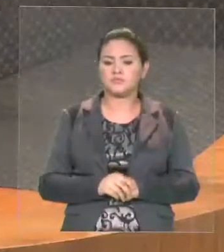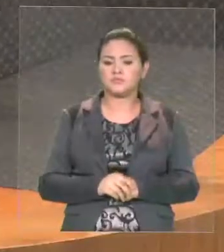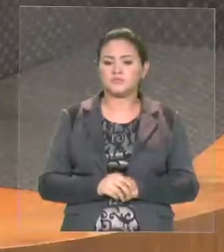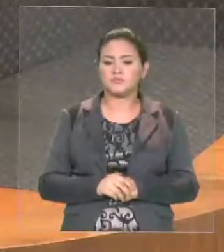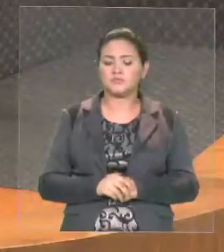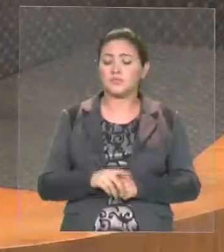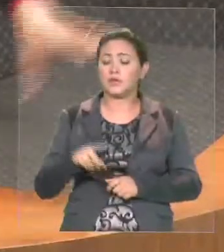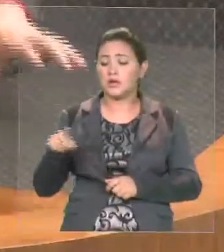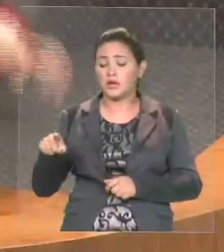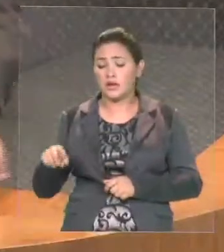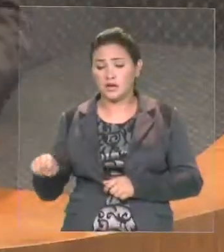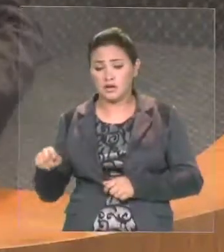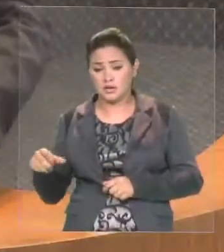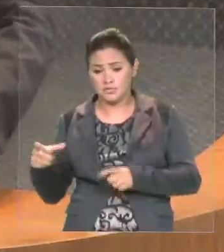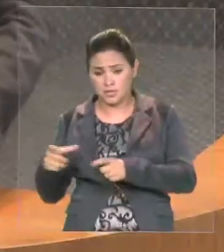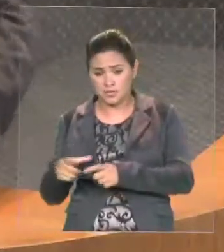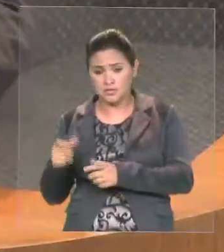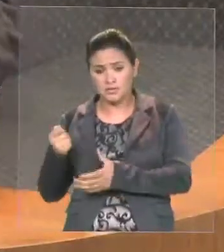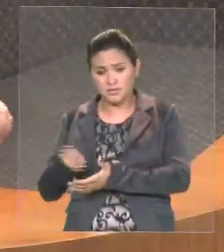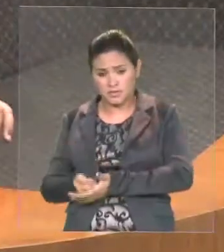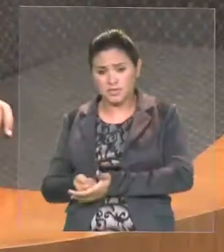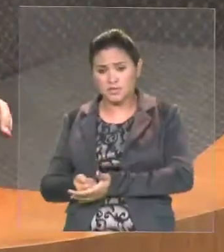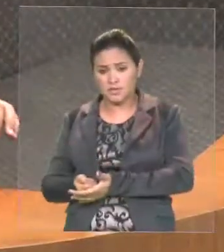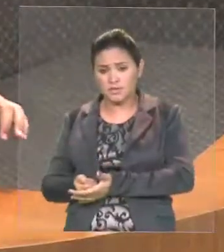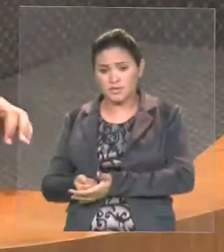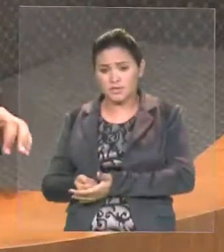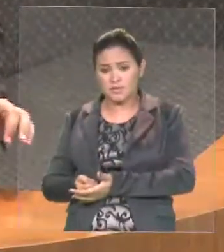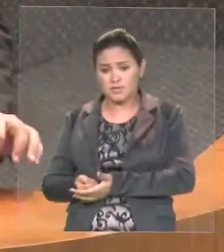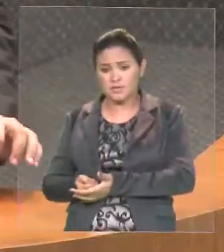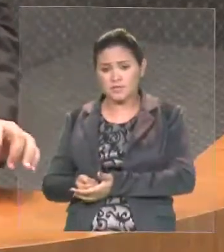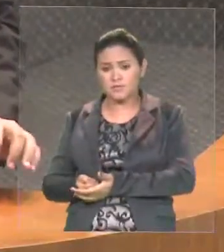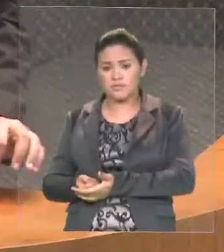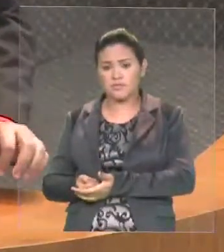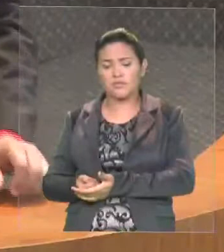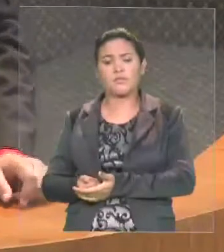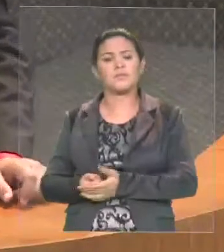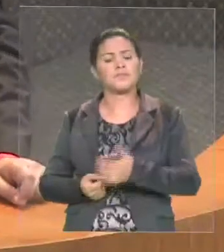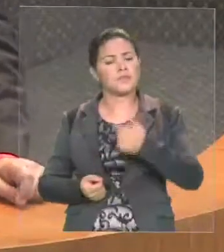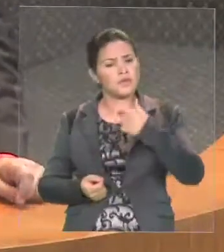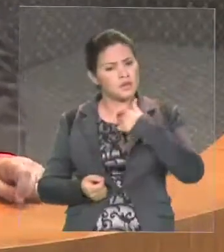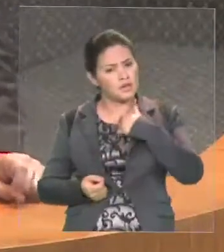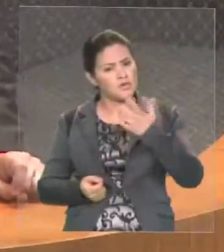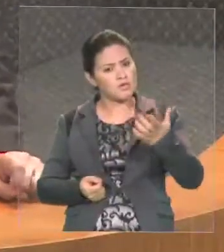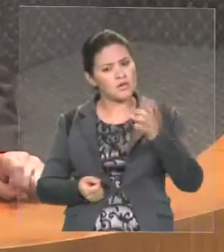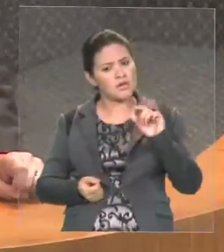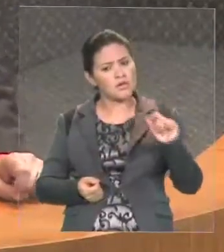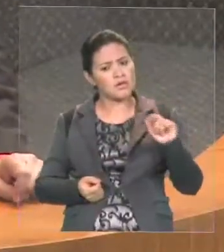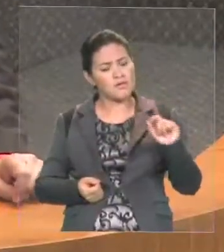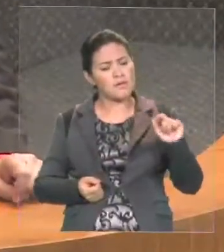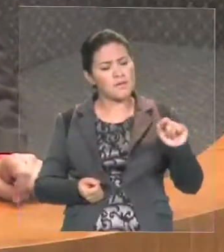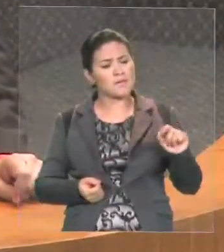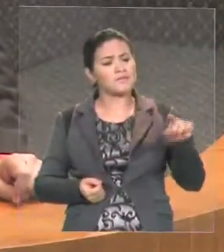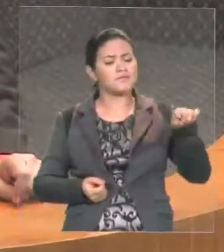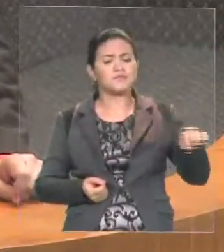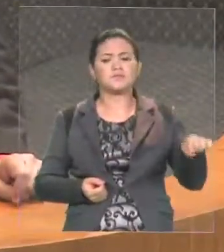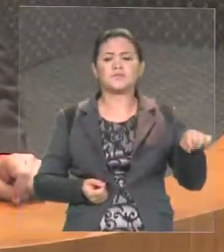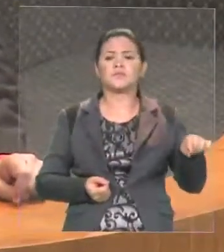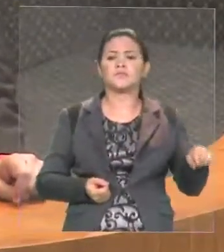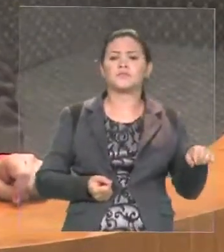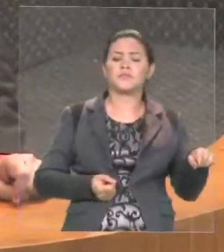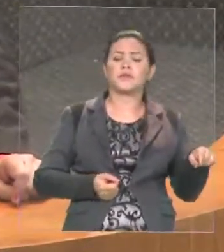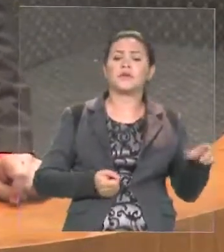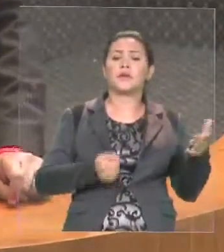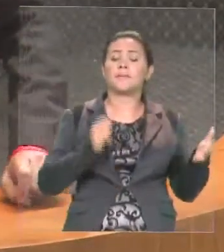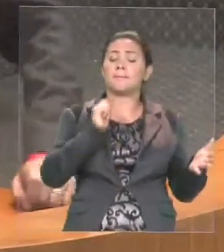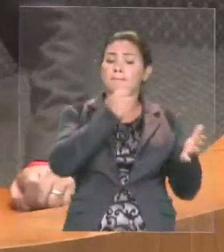atacadistas pagam. Eu defendo também que os centros de distribuição paguem, mas para isso haverá a regulamentação da lei, e